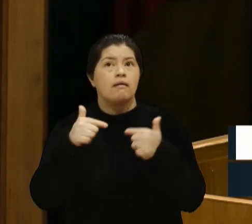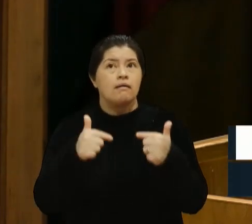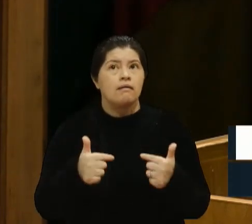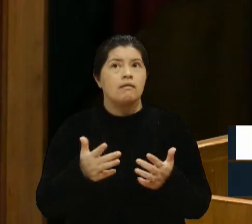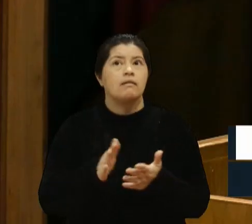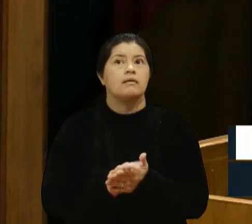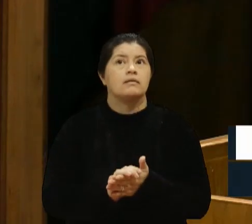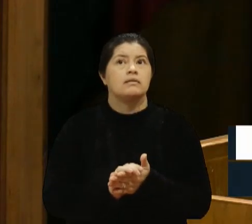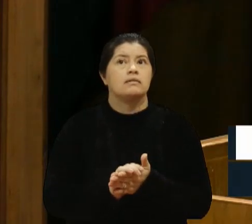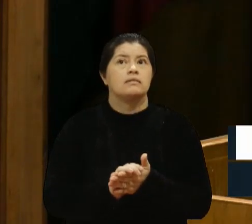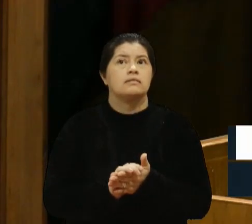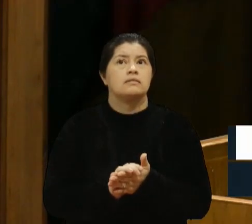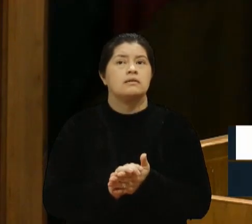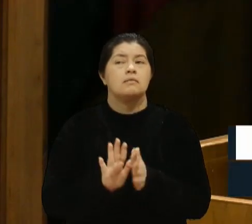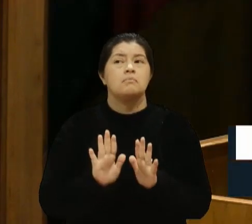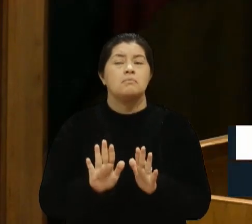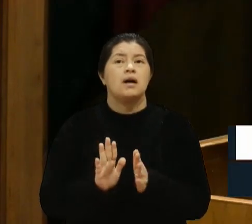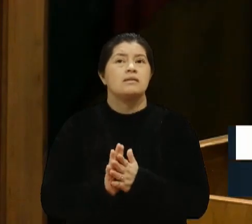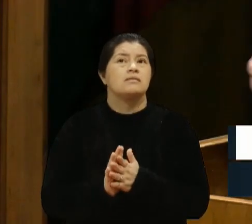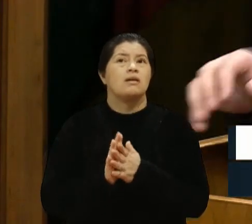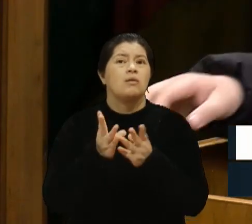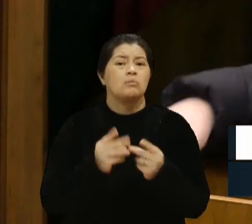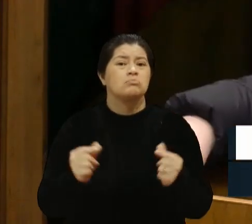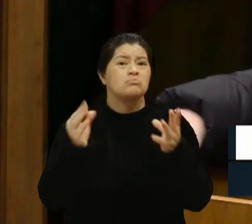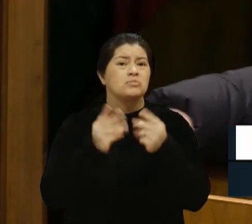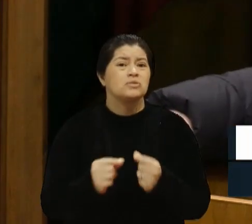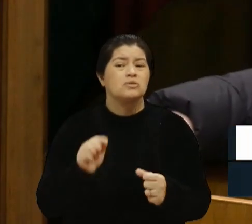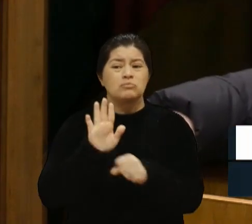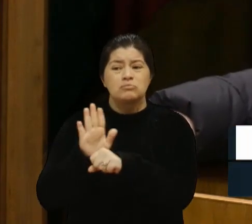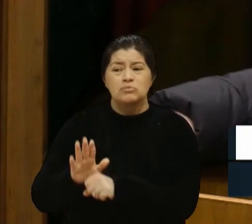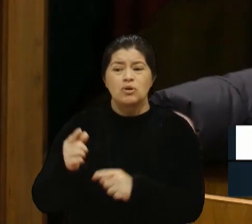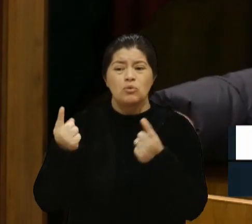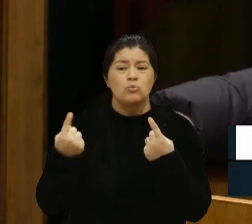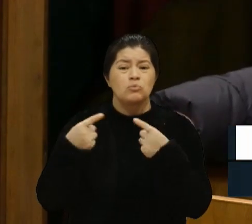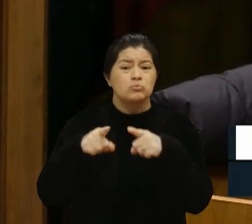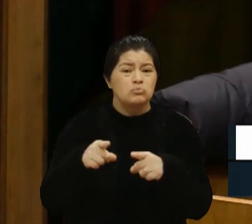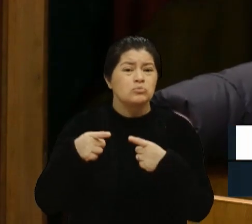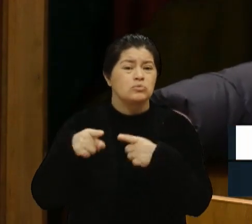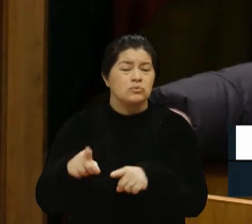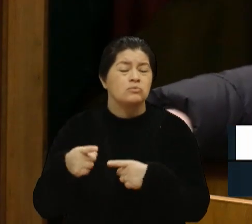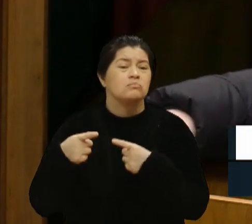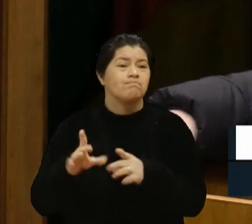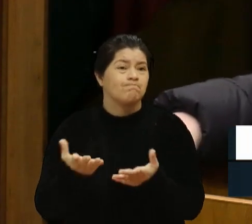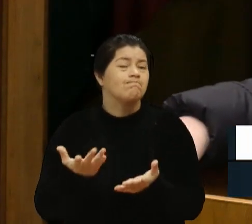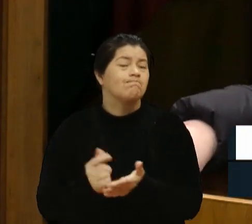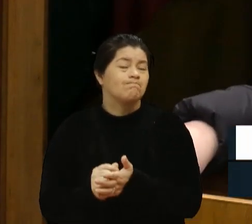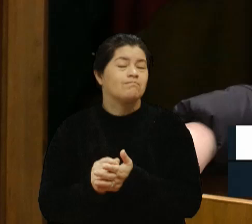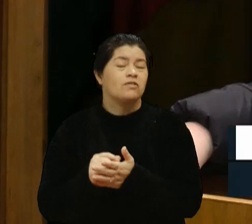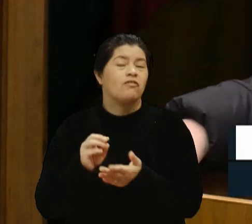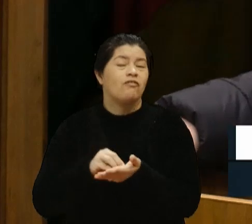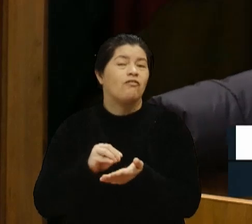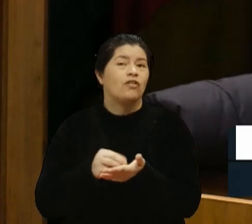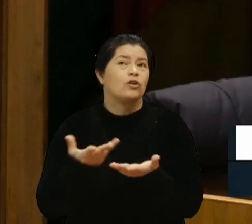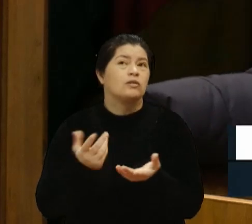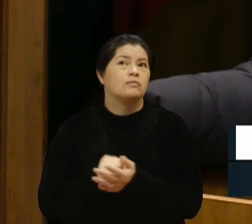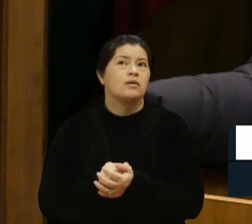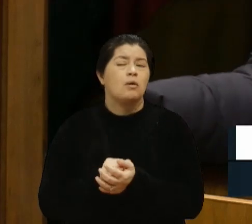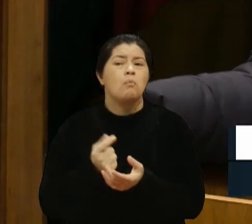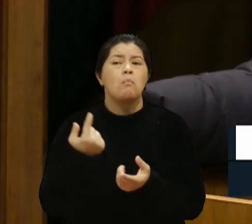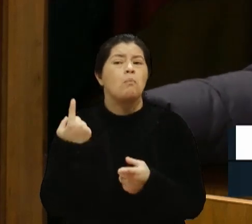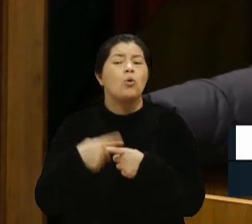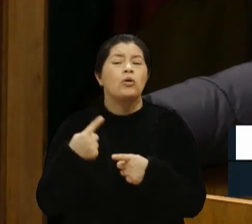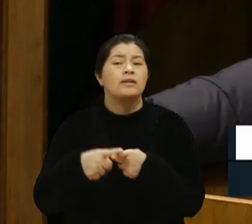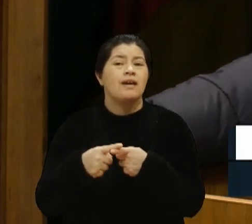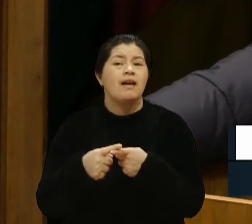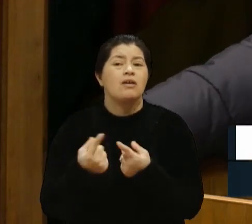mas muitas vezes o trabalho de enxugar gelo, porque nós não estamos atacando o cerne das questões. Eu vou lhe responder, vereador Ramon, por que esse dinheiro não está nas